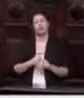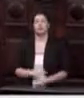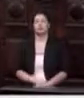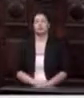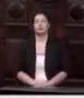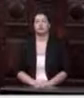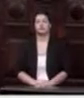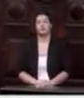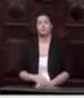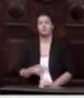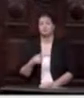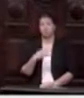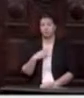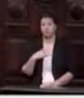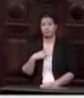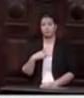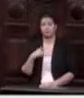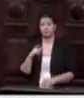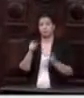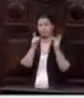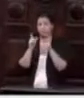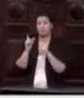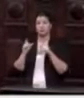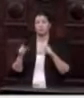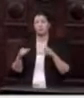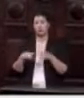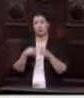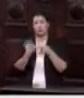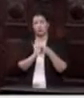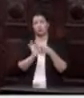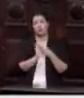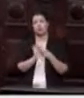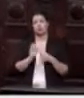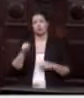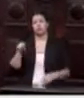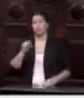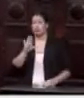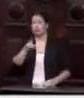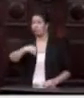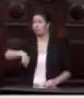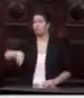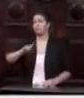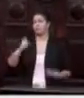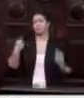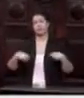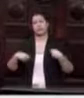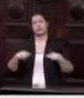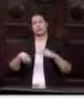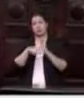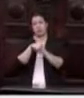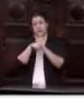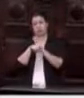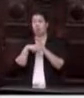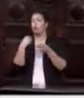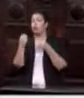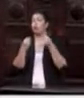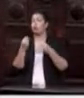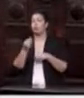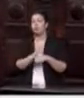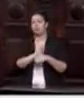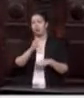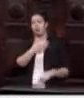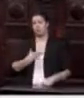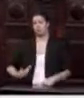Há considerações de natureza técnica, sim, mas eu acho que nós temos que analisar, além disso, como o Estado tem sido